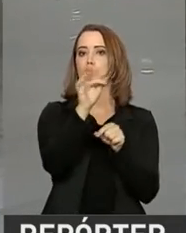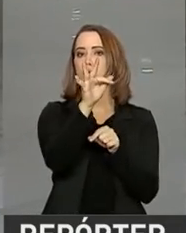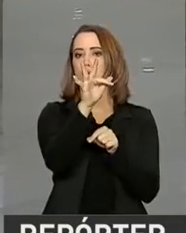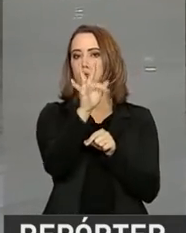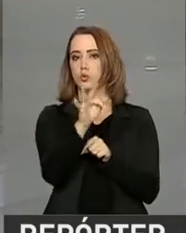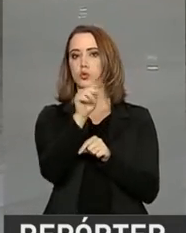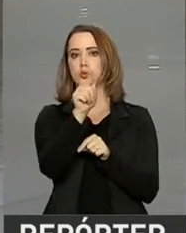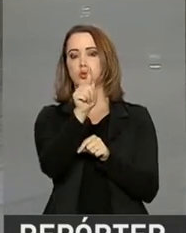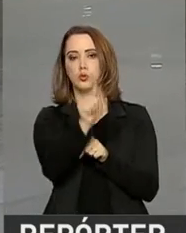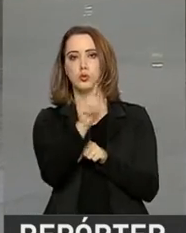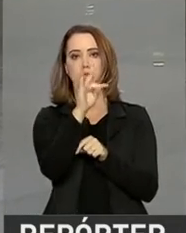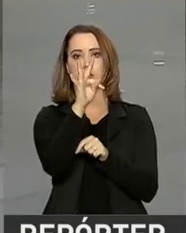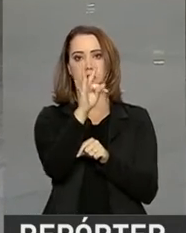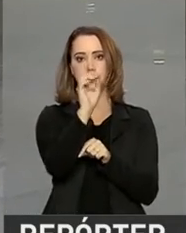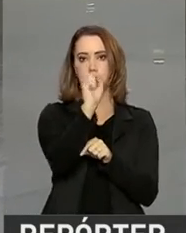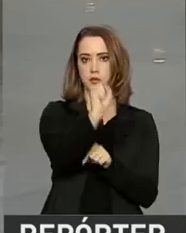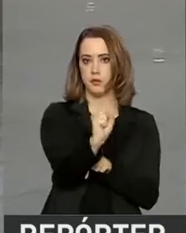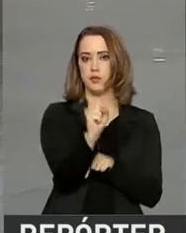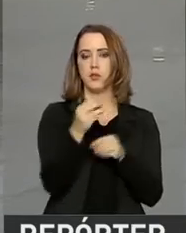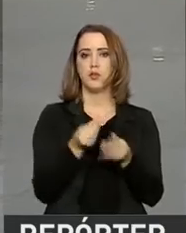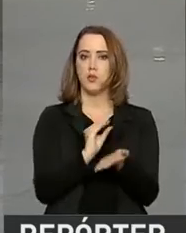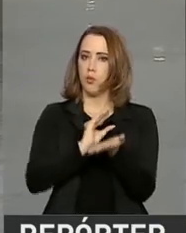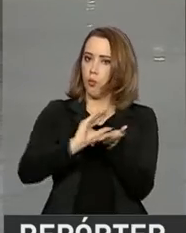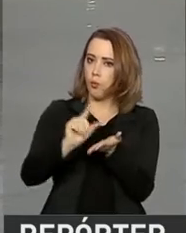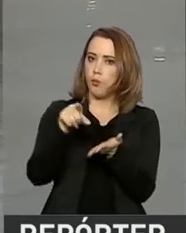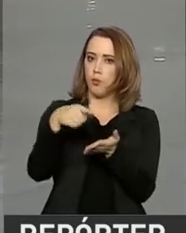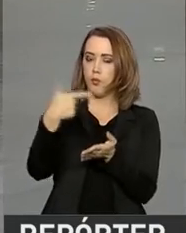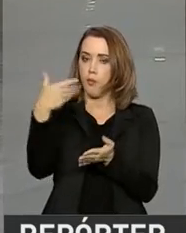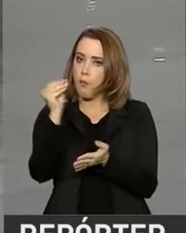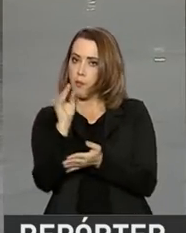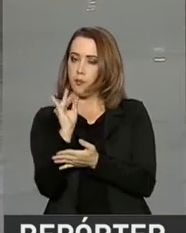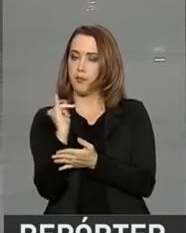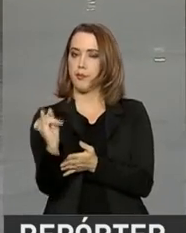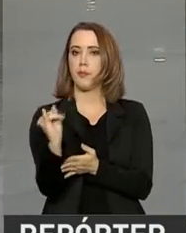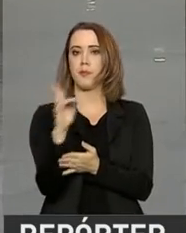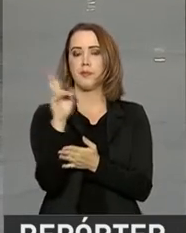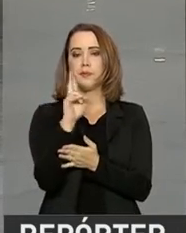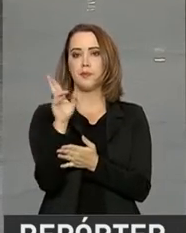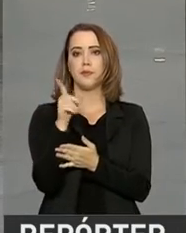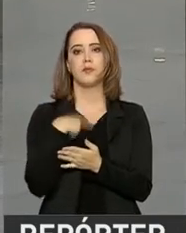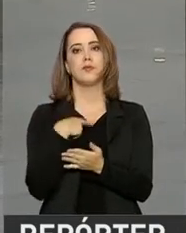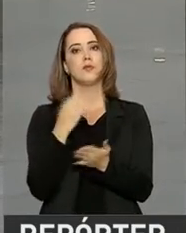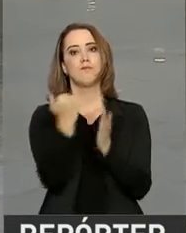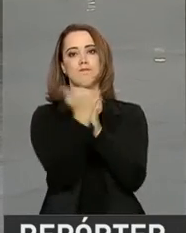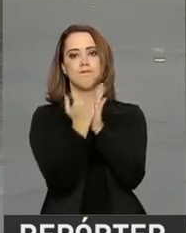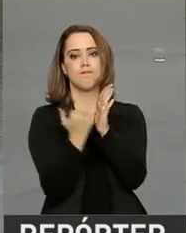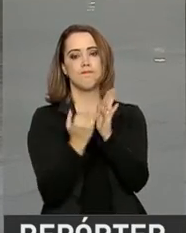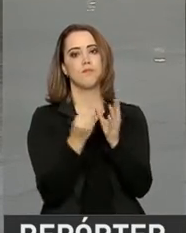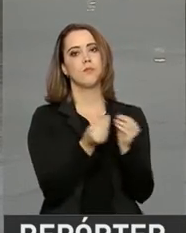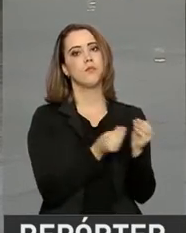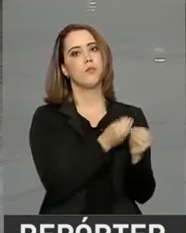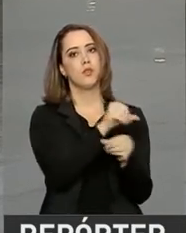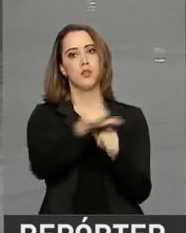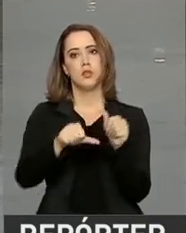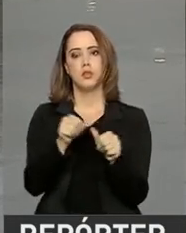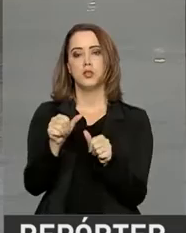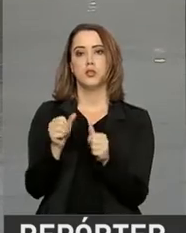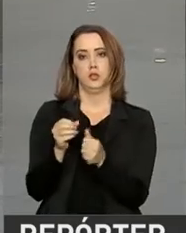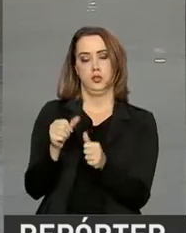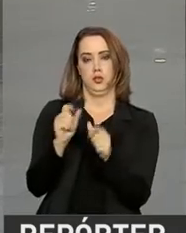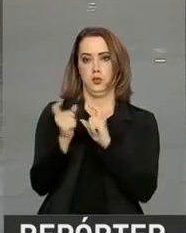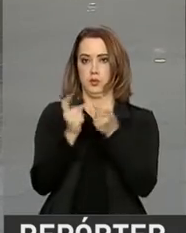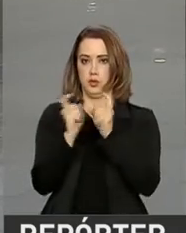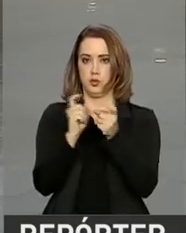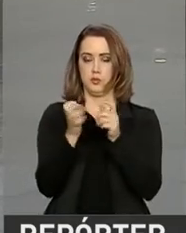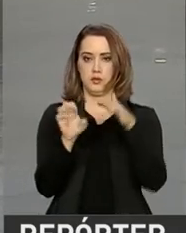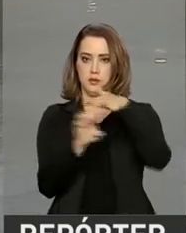financiar com caixa de cerca de 20 bilhões de reais projetos de concessão e parcerias público privadas na